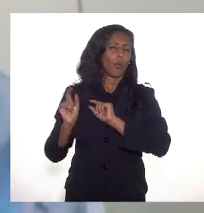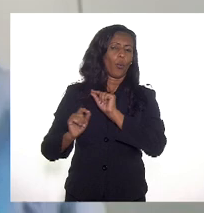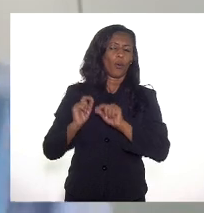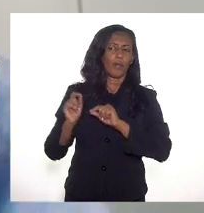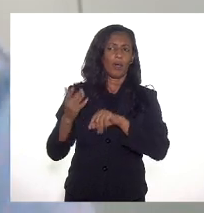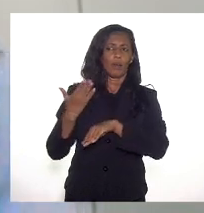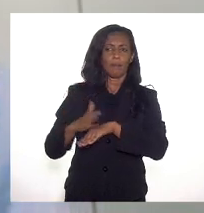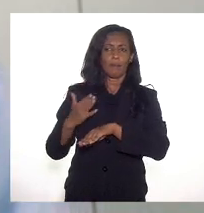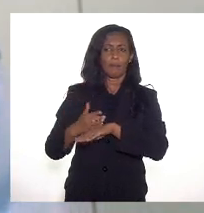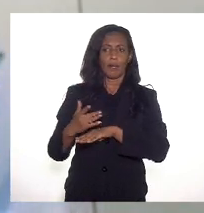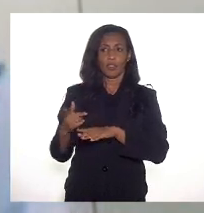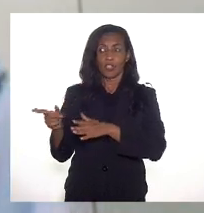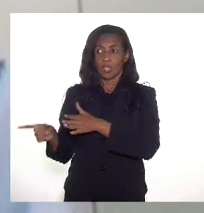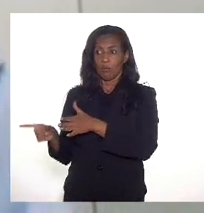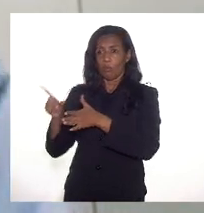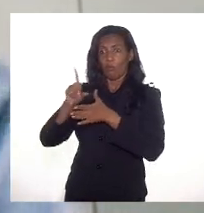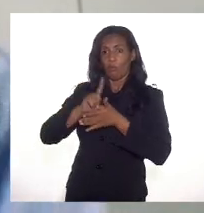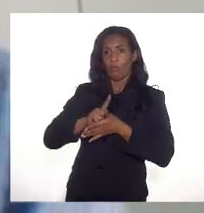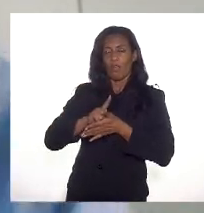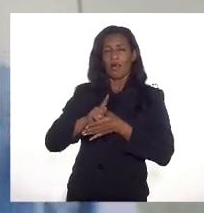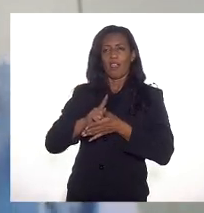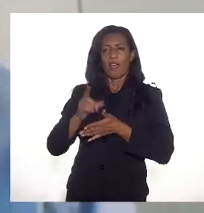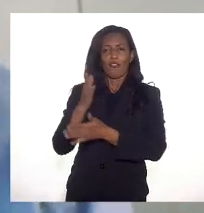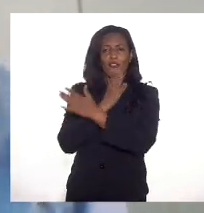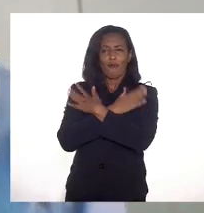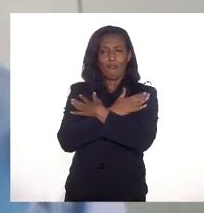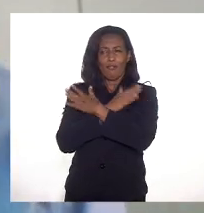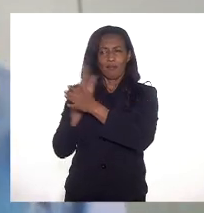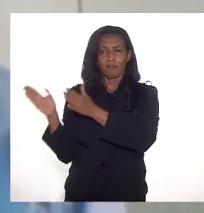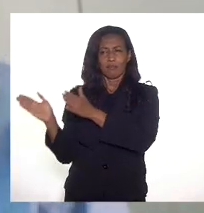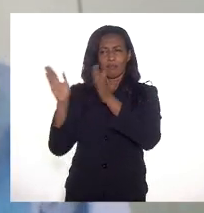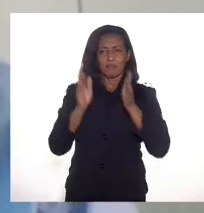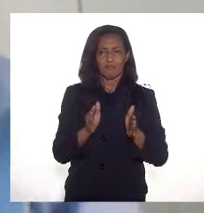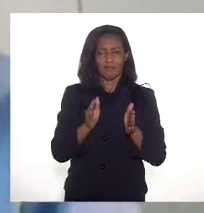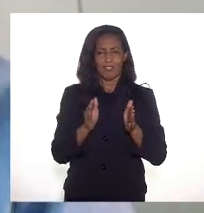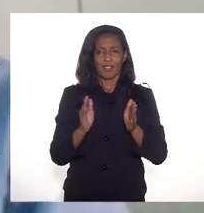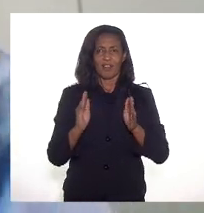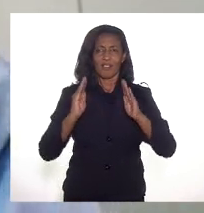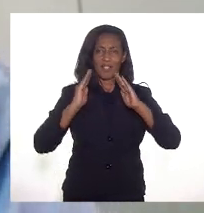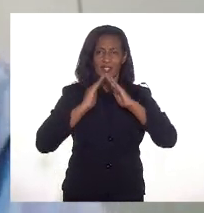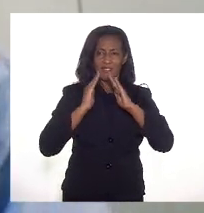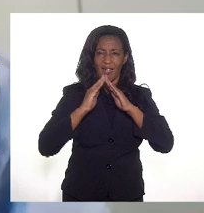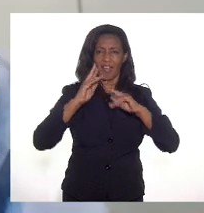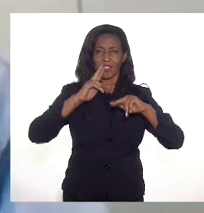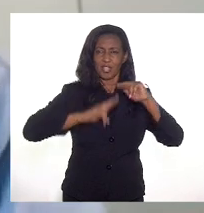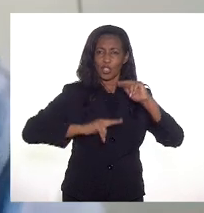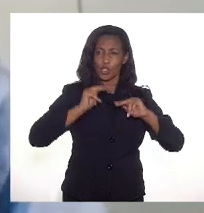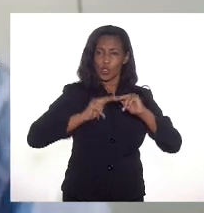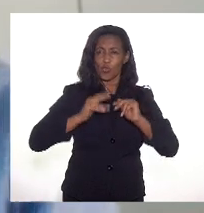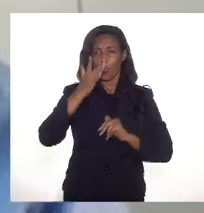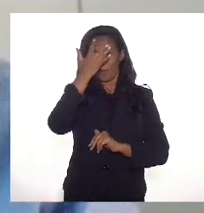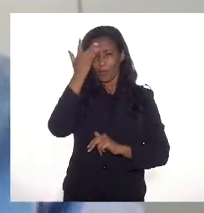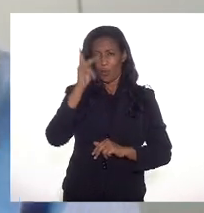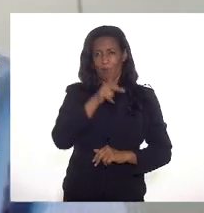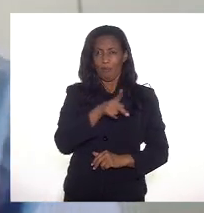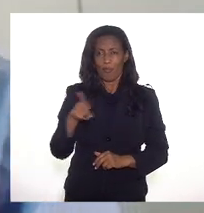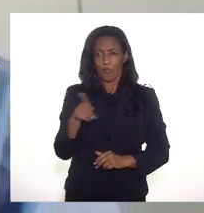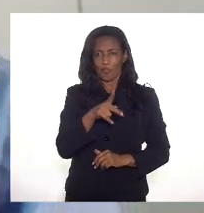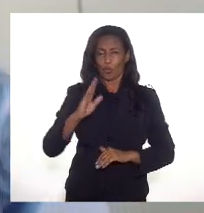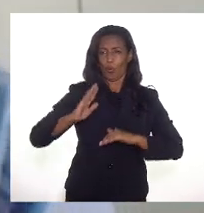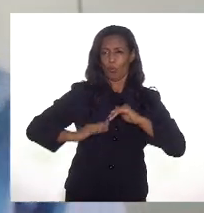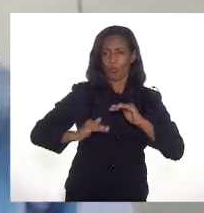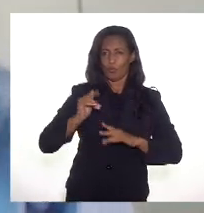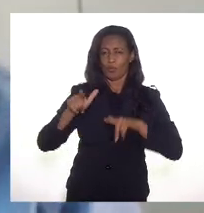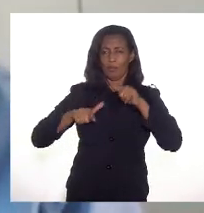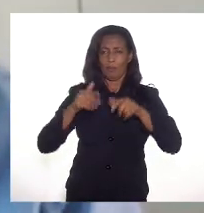prática? Que se antecipe o recesso para o mês de junho, para que os profissionais de educação possam se vacinar, ter o período